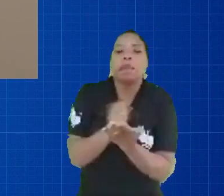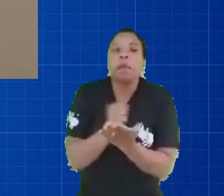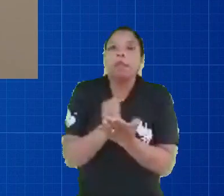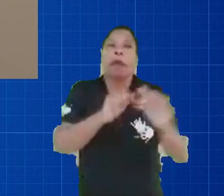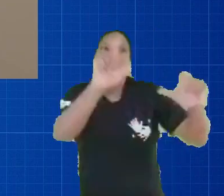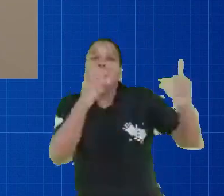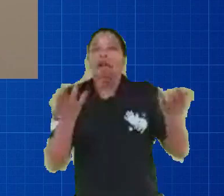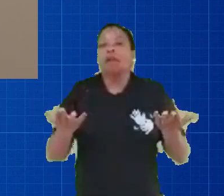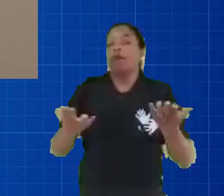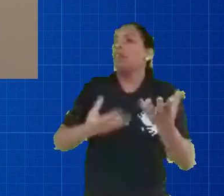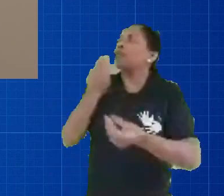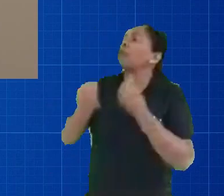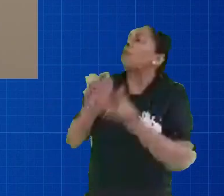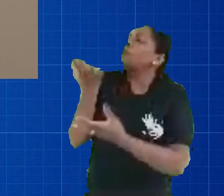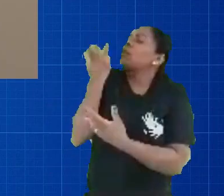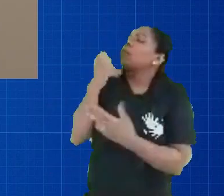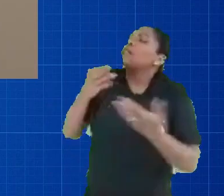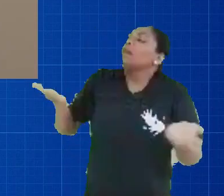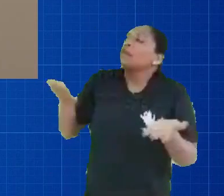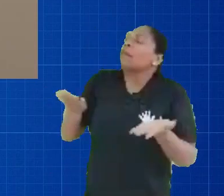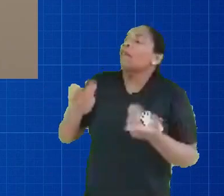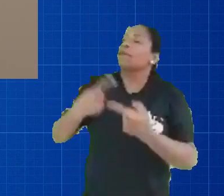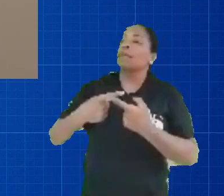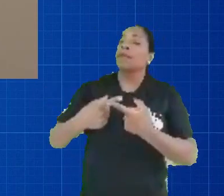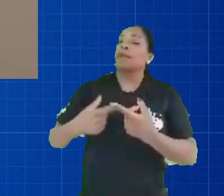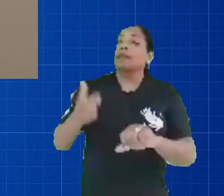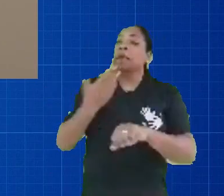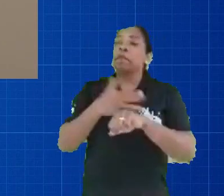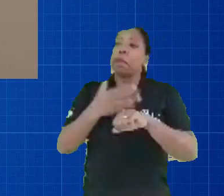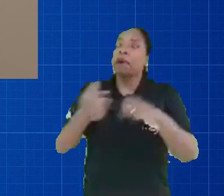às práticas esportivas em relação às tecnologias?